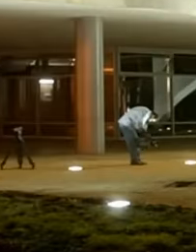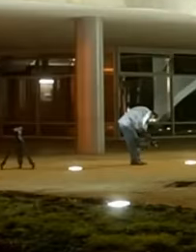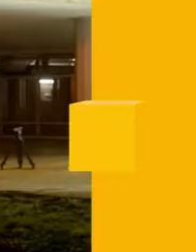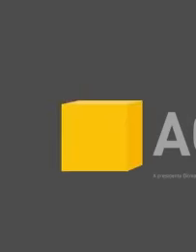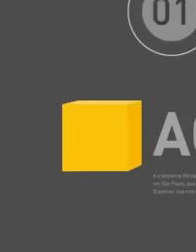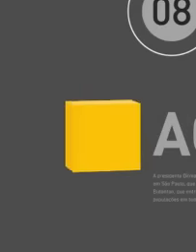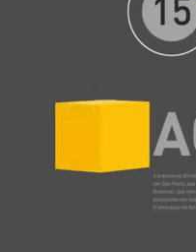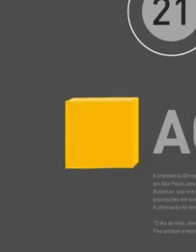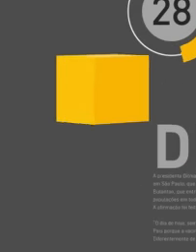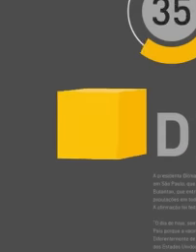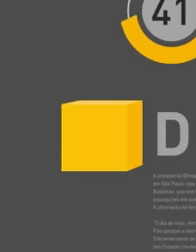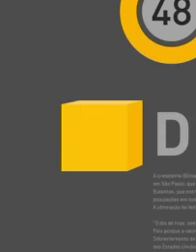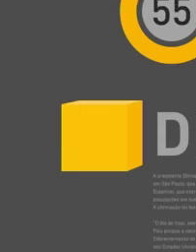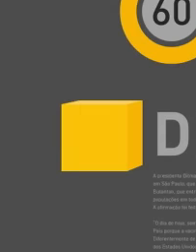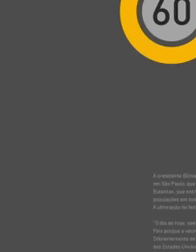Federal